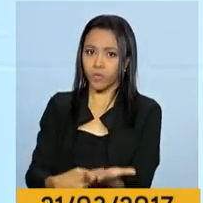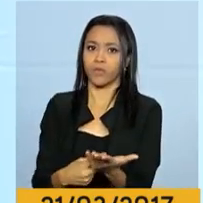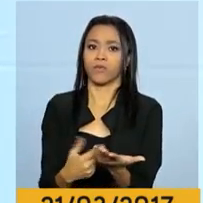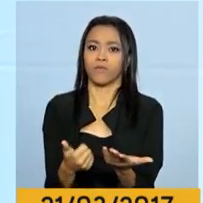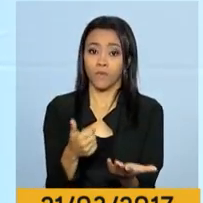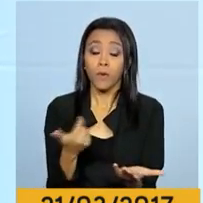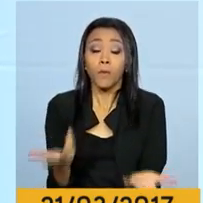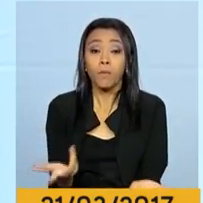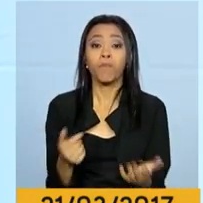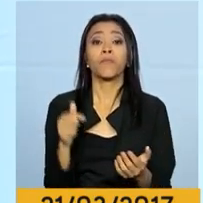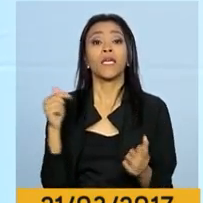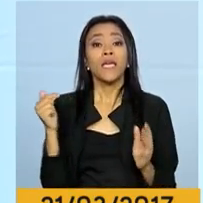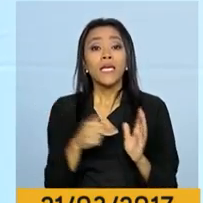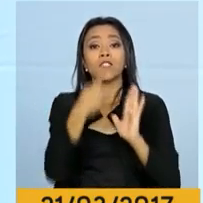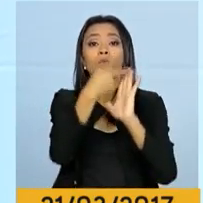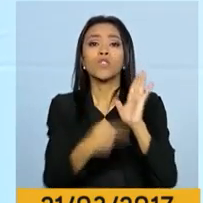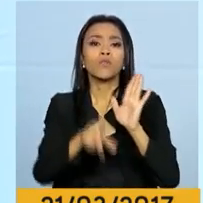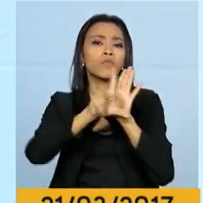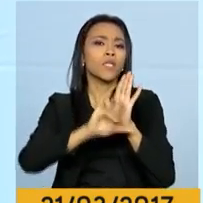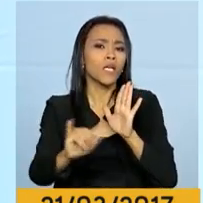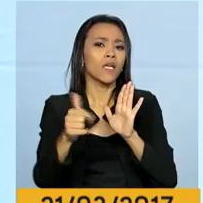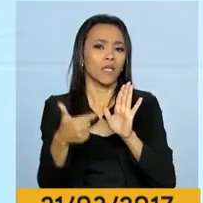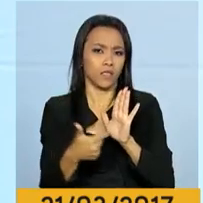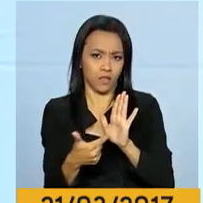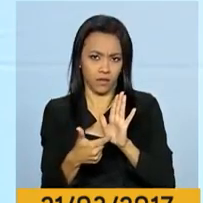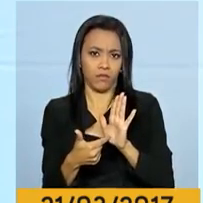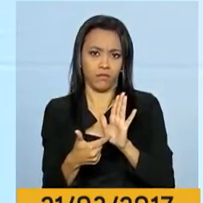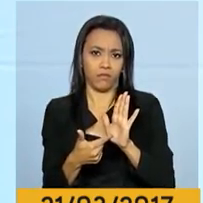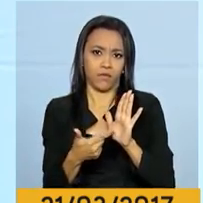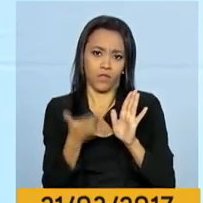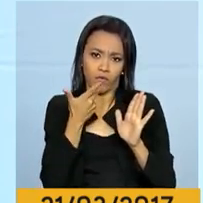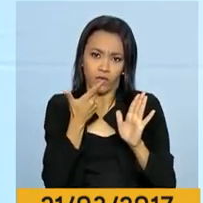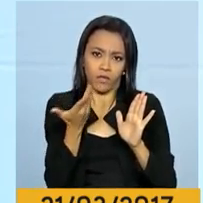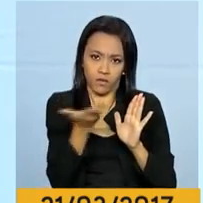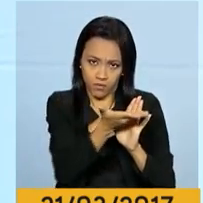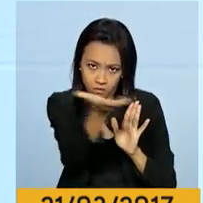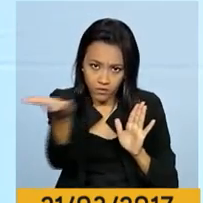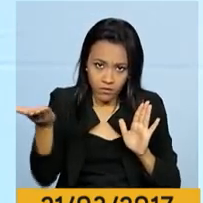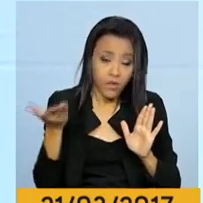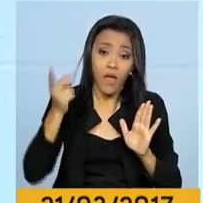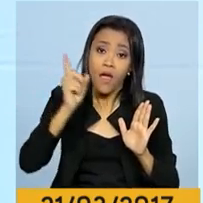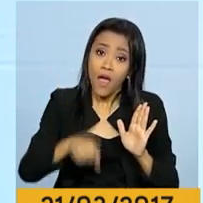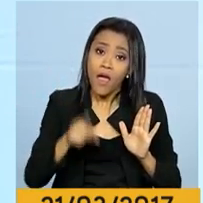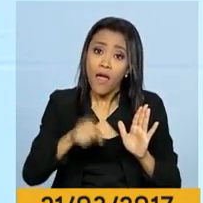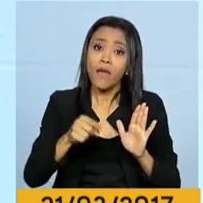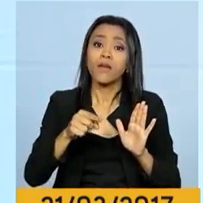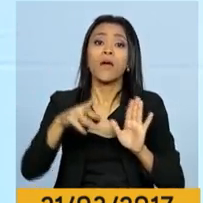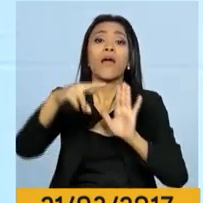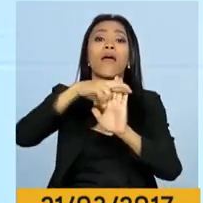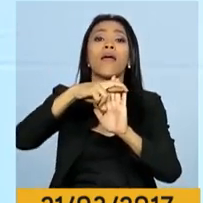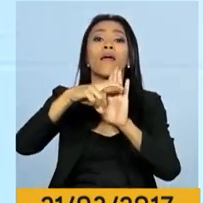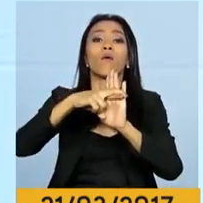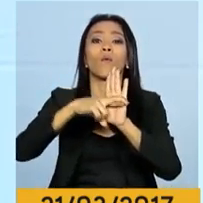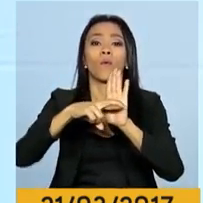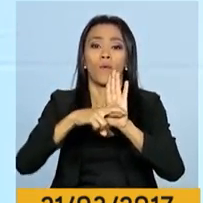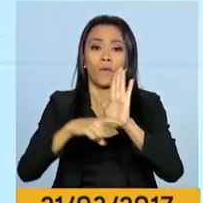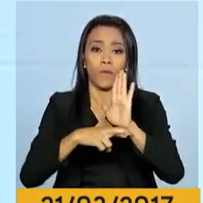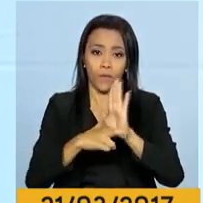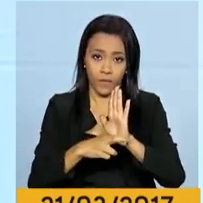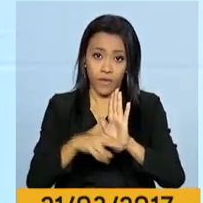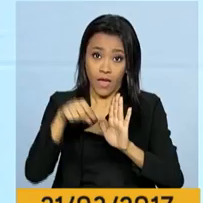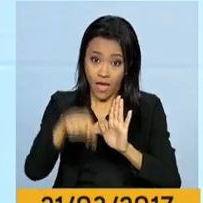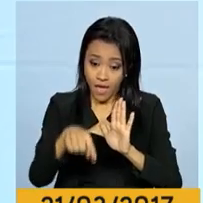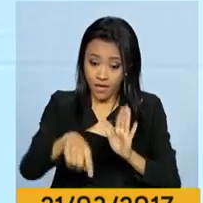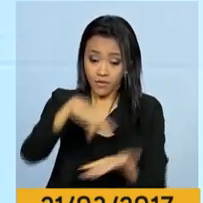este projeto de lei está fazendo, e sobre o qual se fez tanto alarde, nada mais é do que regulamentar simplesmente esse